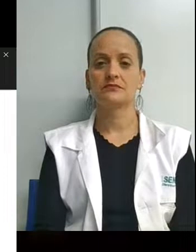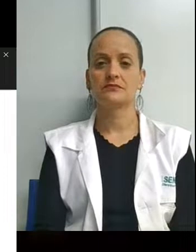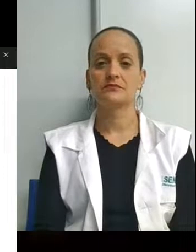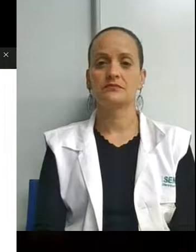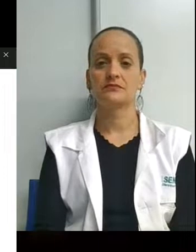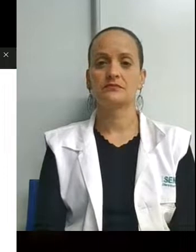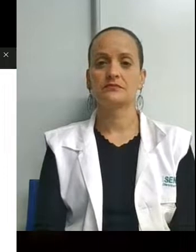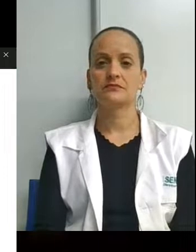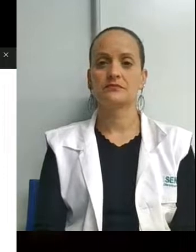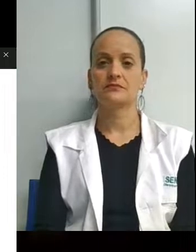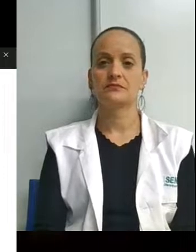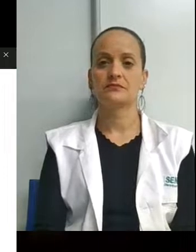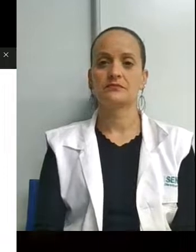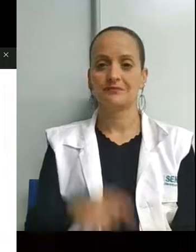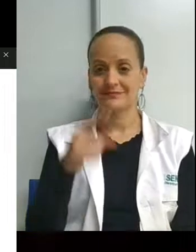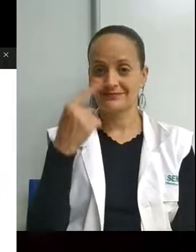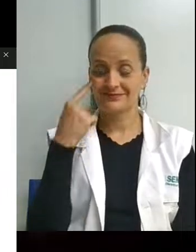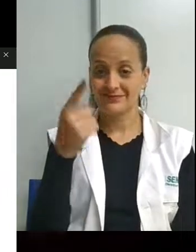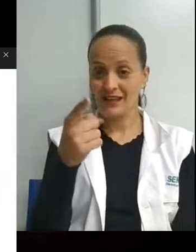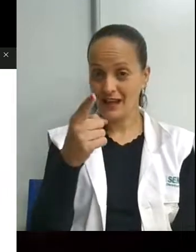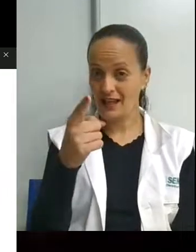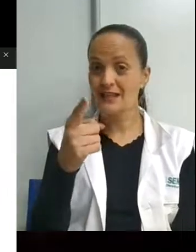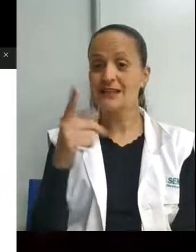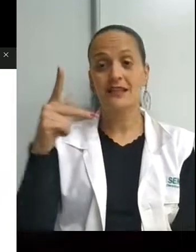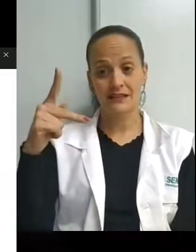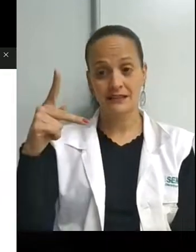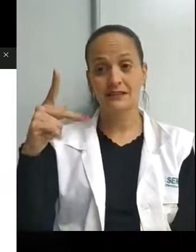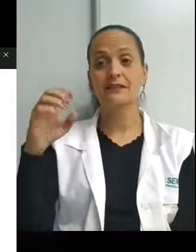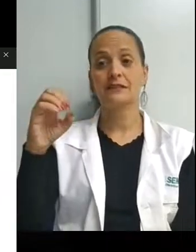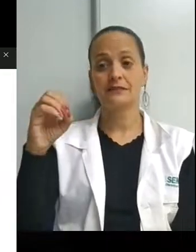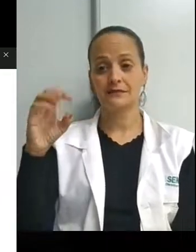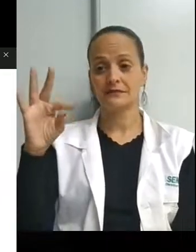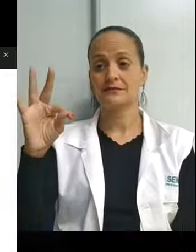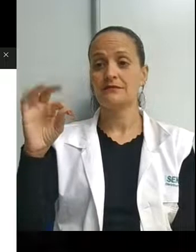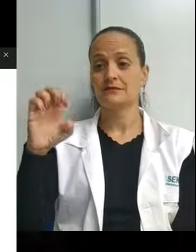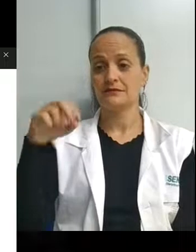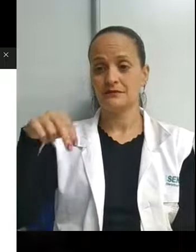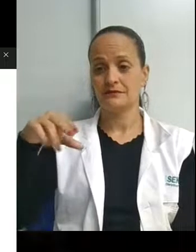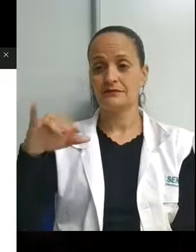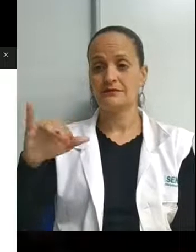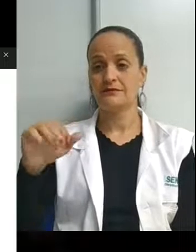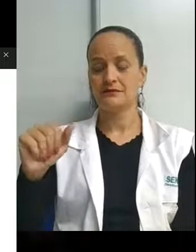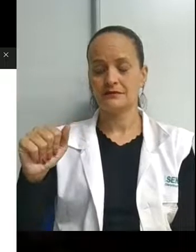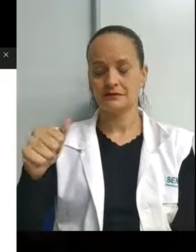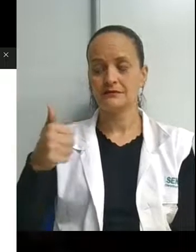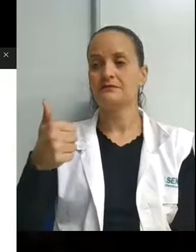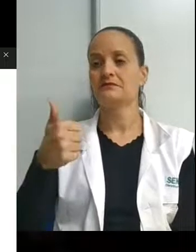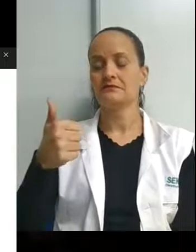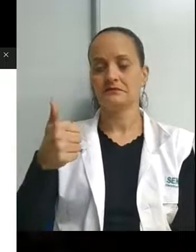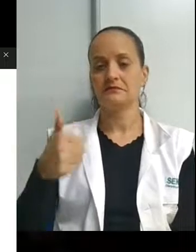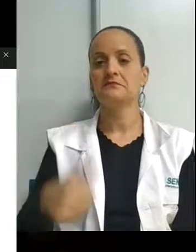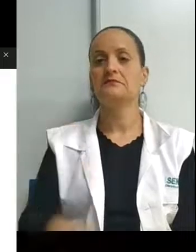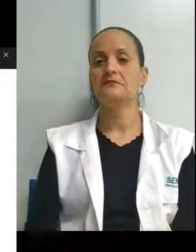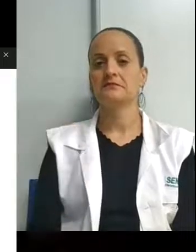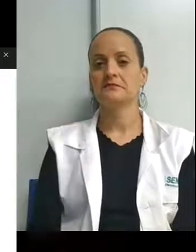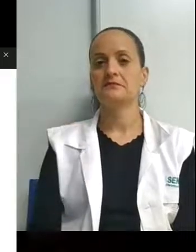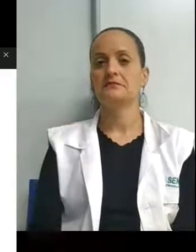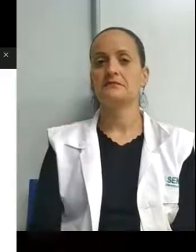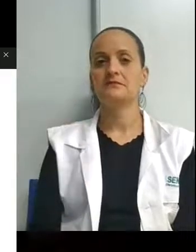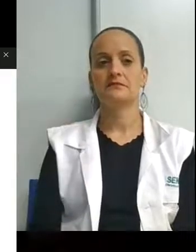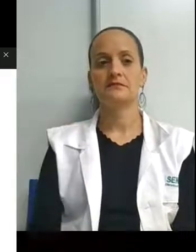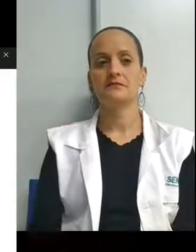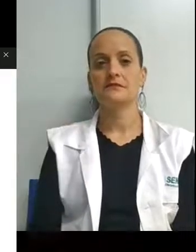Aqui, ó. Esse é o triângulo que relaciona tensão, corrente e potência, né? A gente